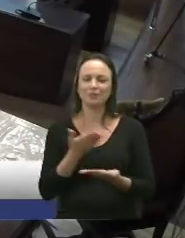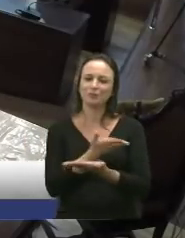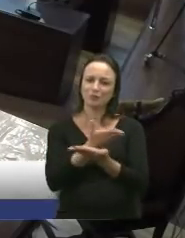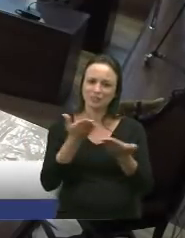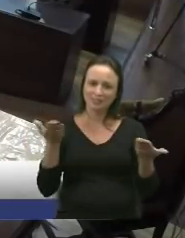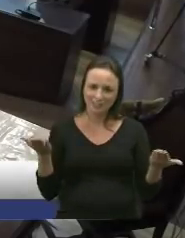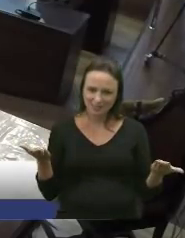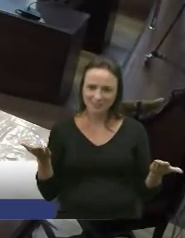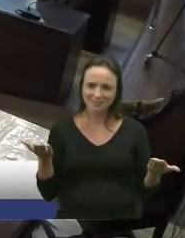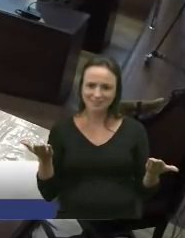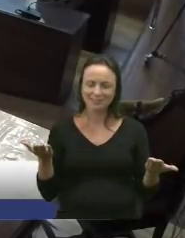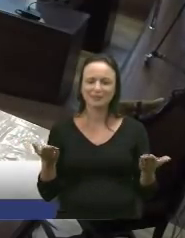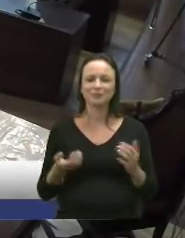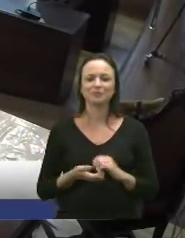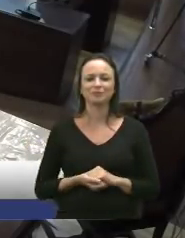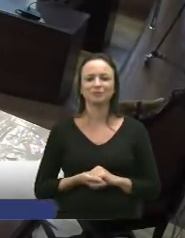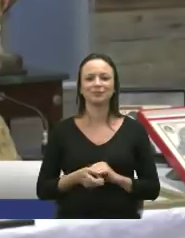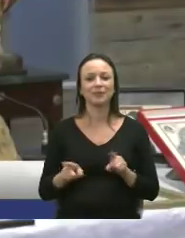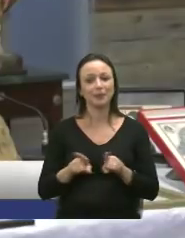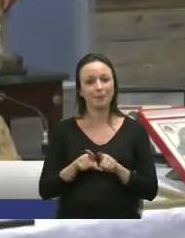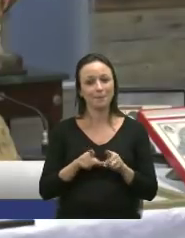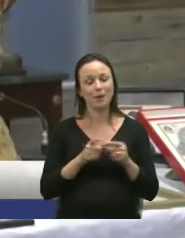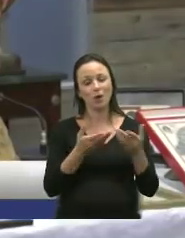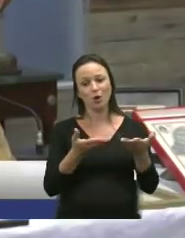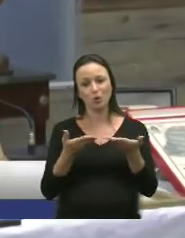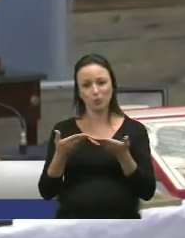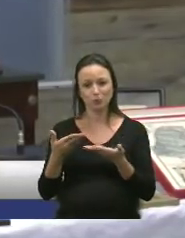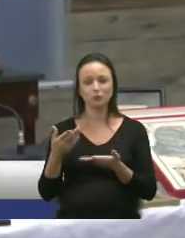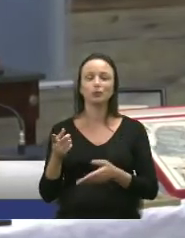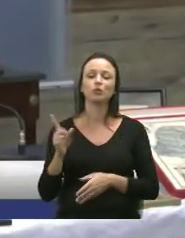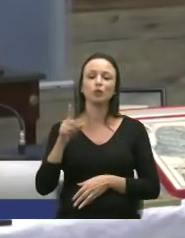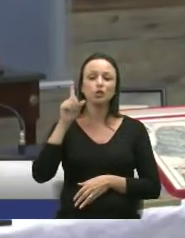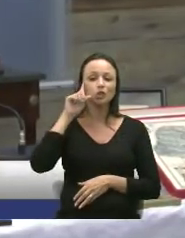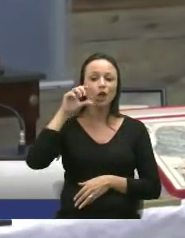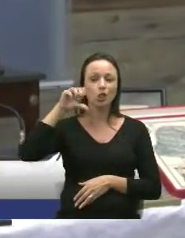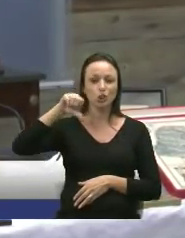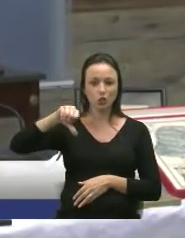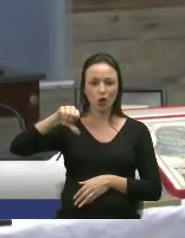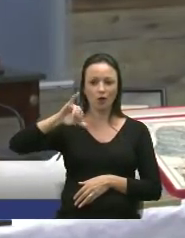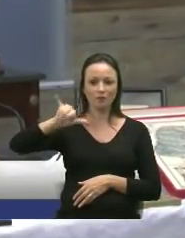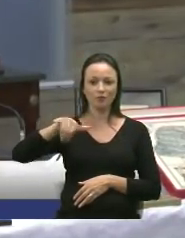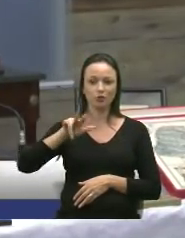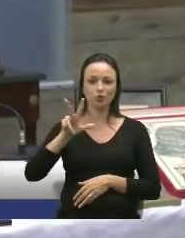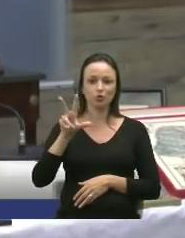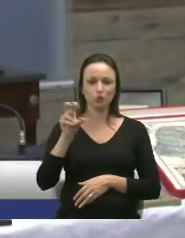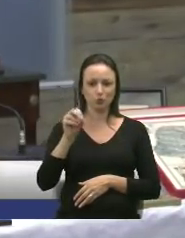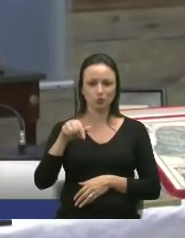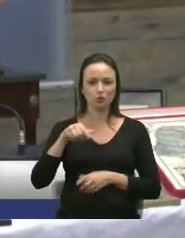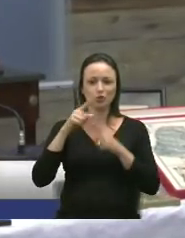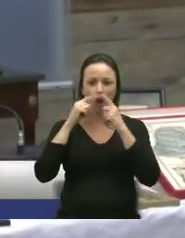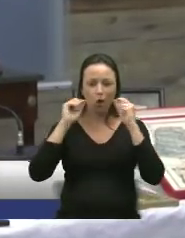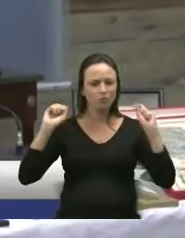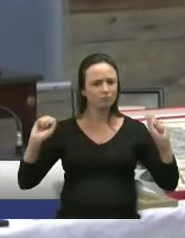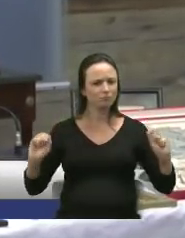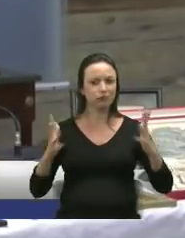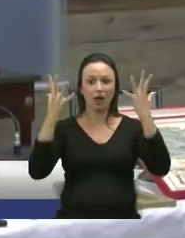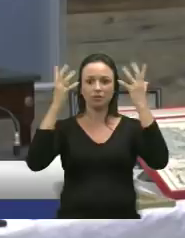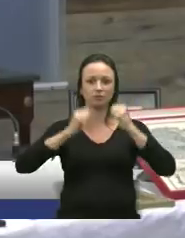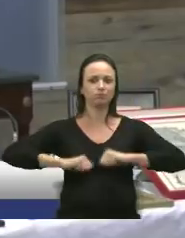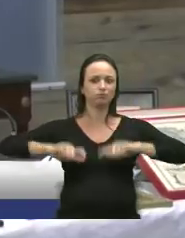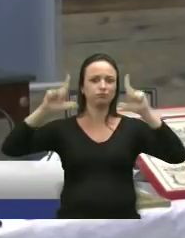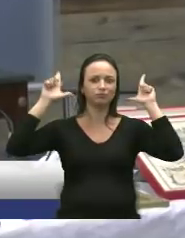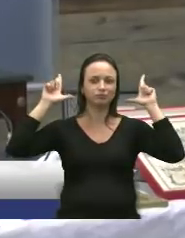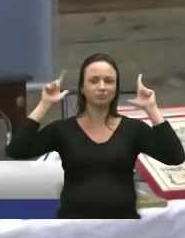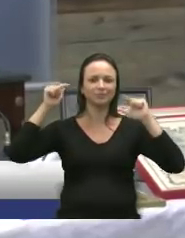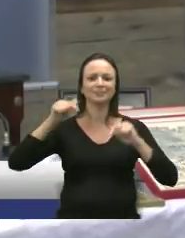vocês e convidando-os para o nosso 9 de julho. Jaú faz uma festa que é destaque no estado de São Paulo todo